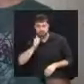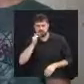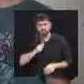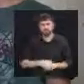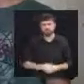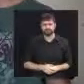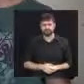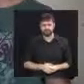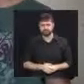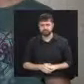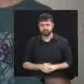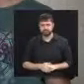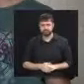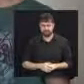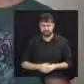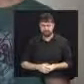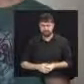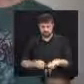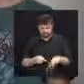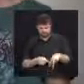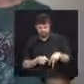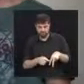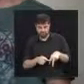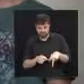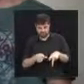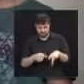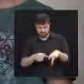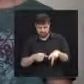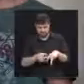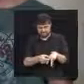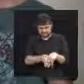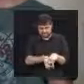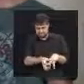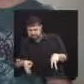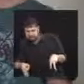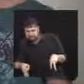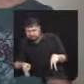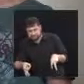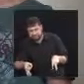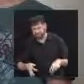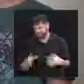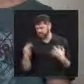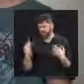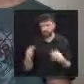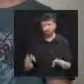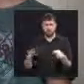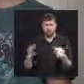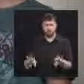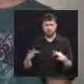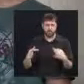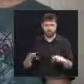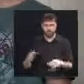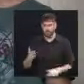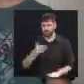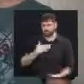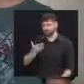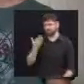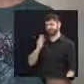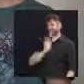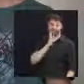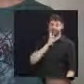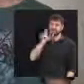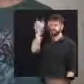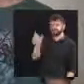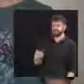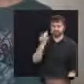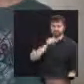e me tirou a rótula fora do lugar. A rótula. Imagine a dor que ela estava sentindo. E pior que era minha conhecida. Quando